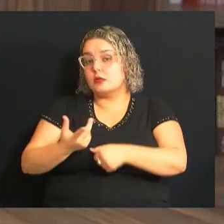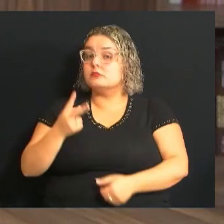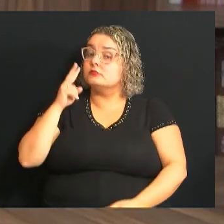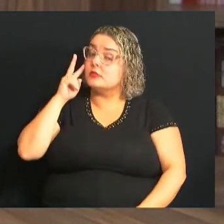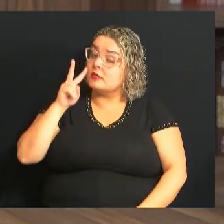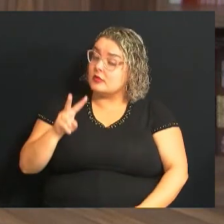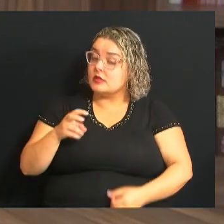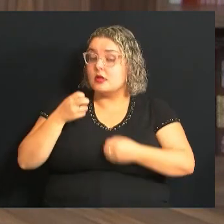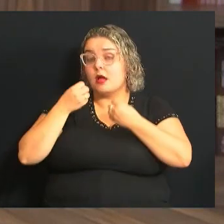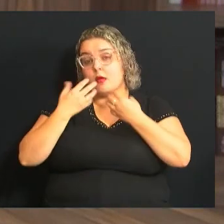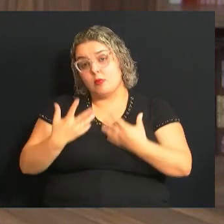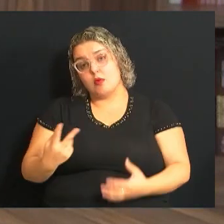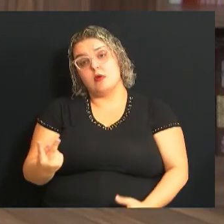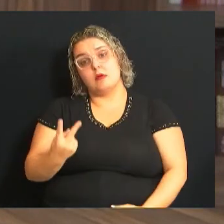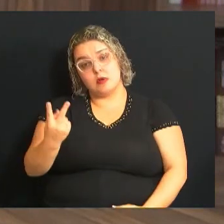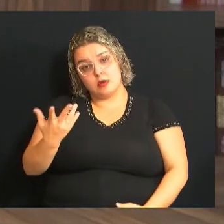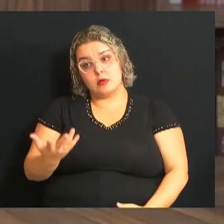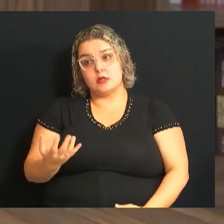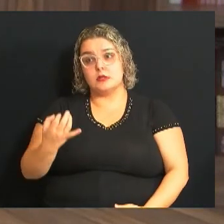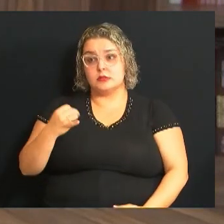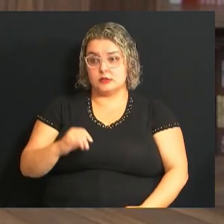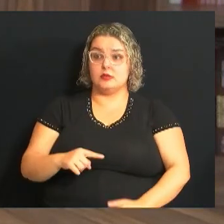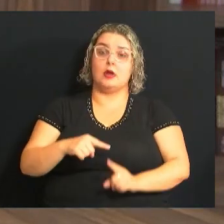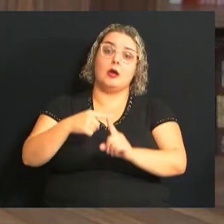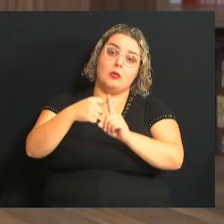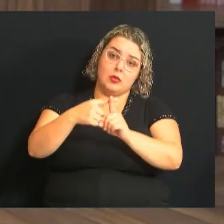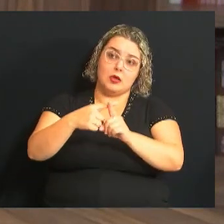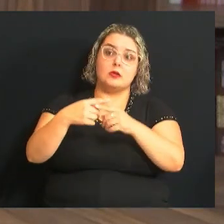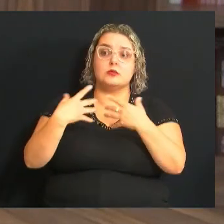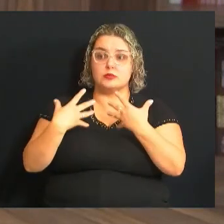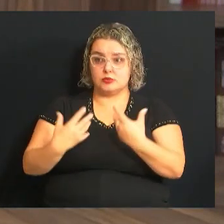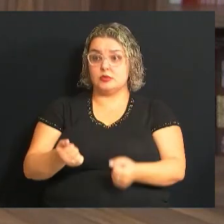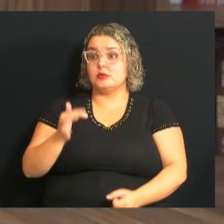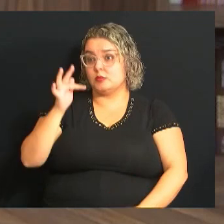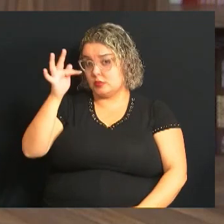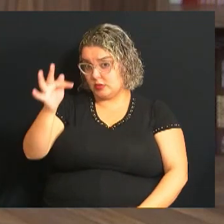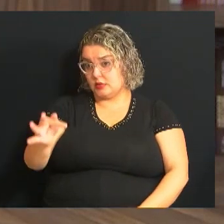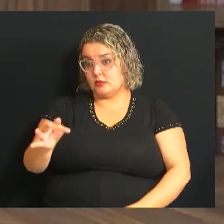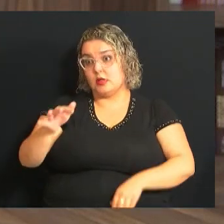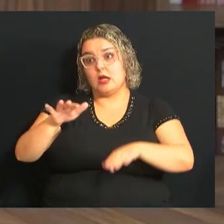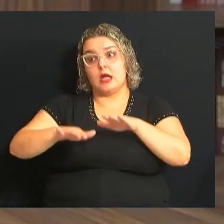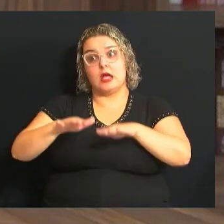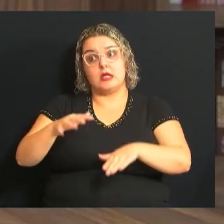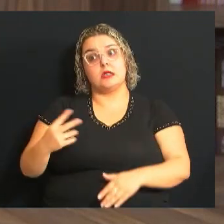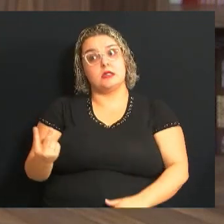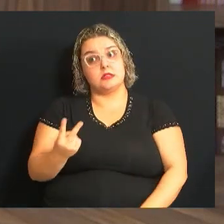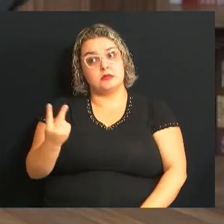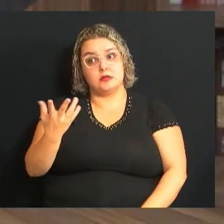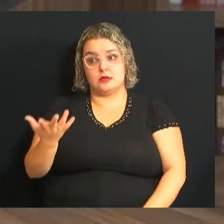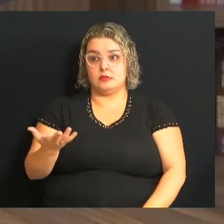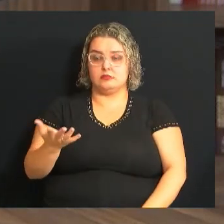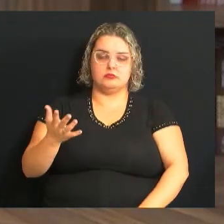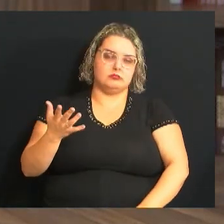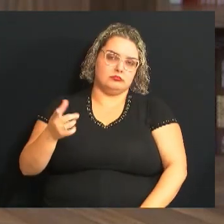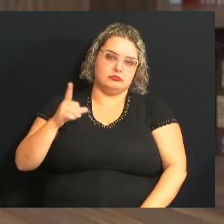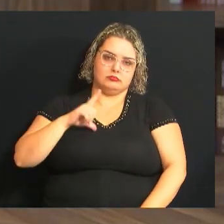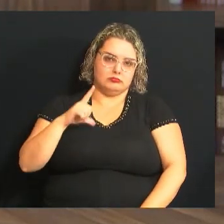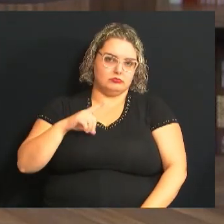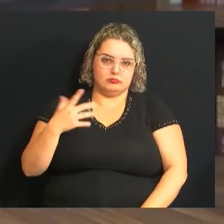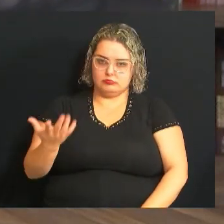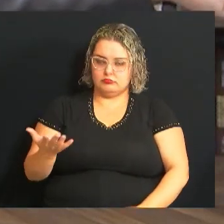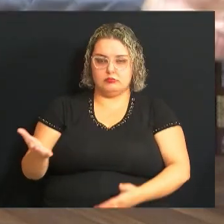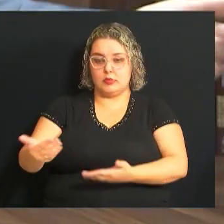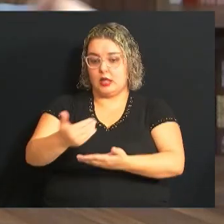esse valor para ver se vai dar positivo, né, no recebimento futuro. Talvez esse valor que porventura teria sido recolhido